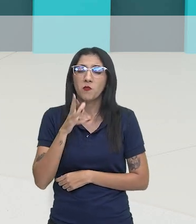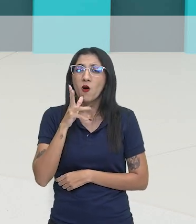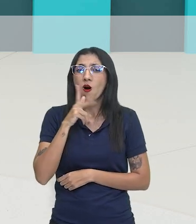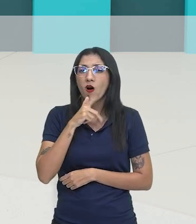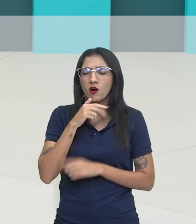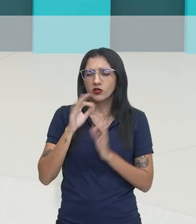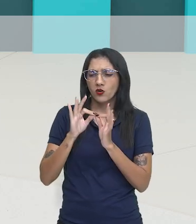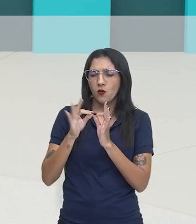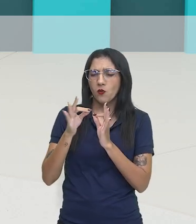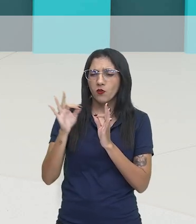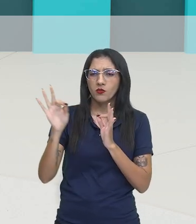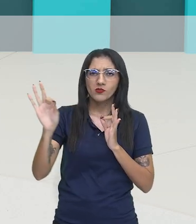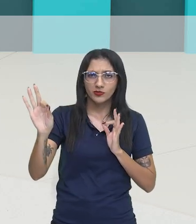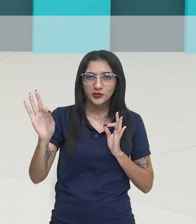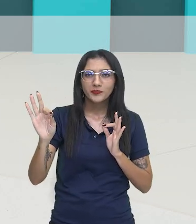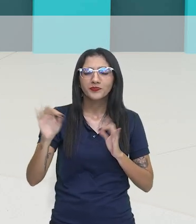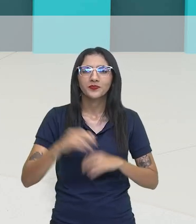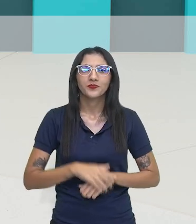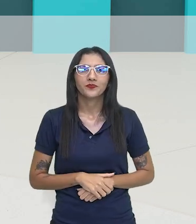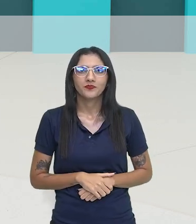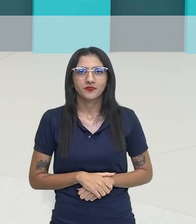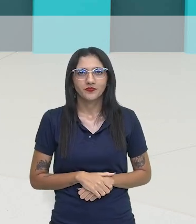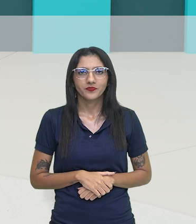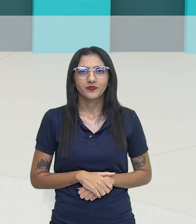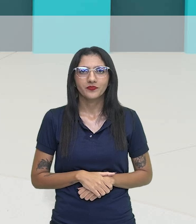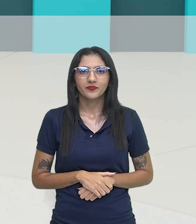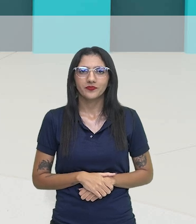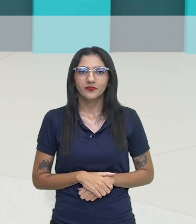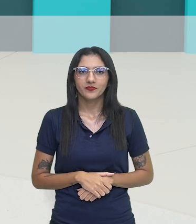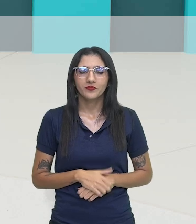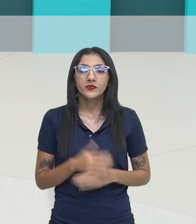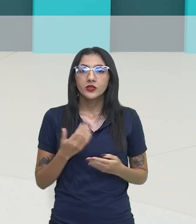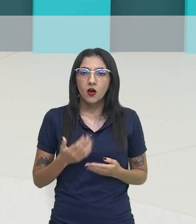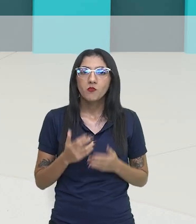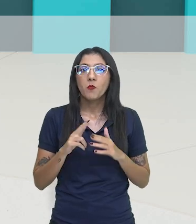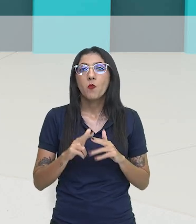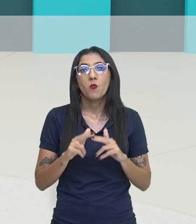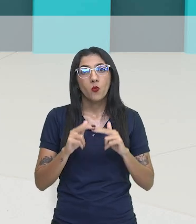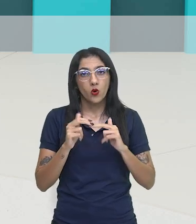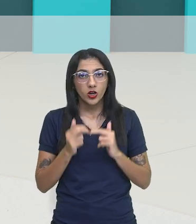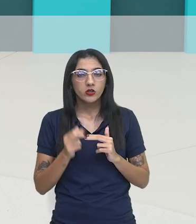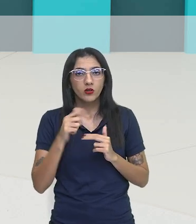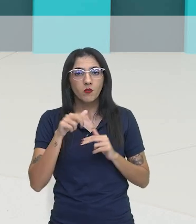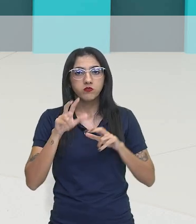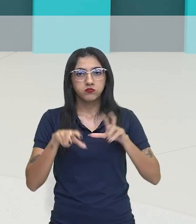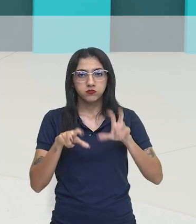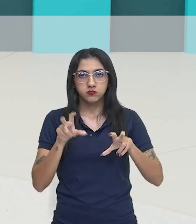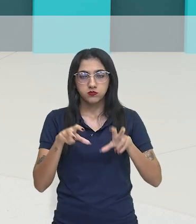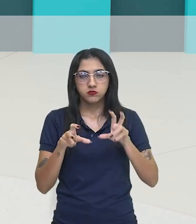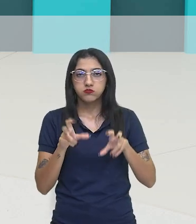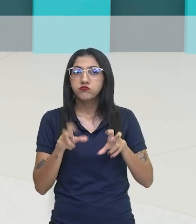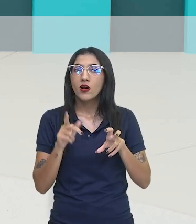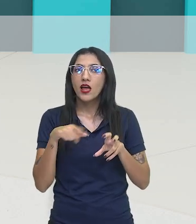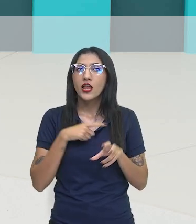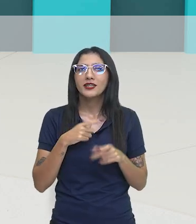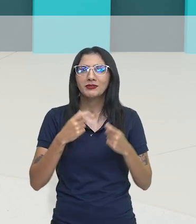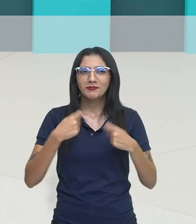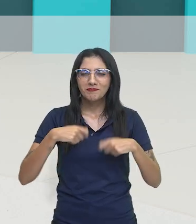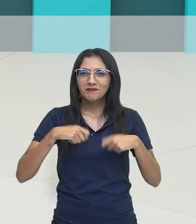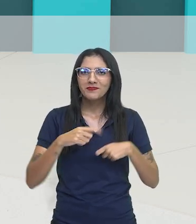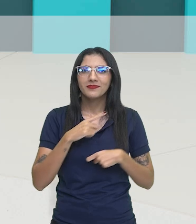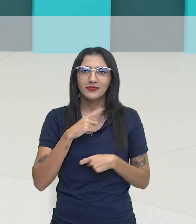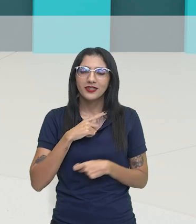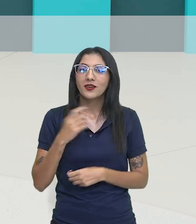caminhando, Então, consequentemente, os glúteos, a bunda, teve esse papel